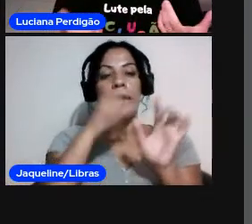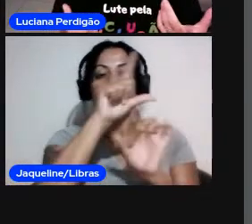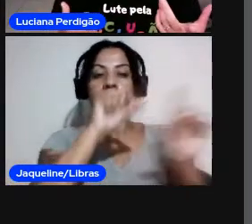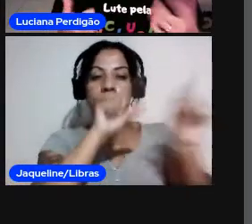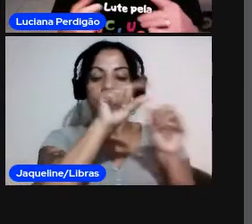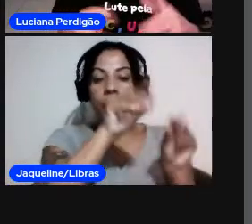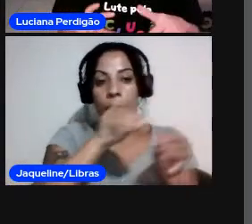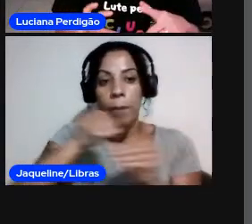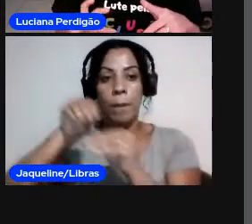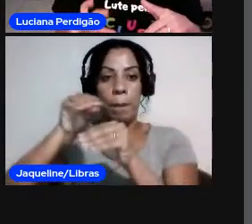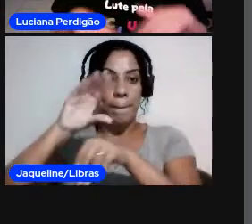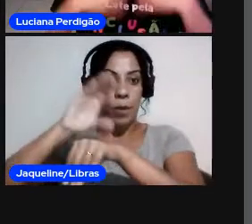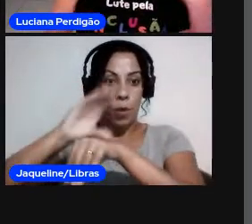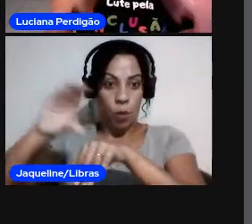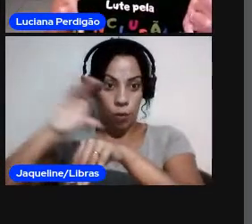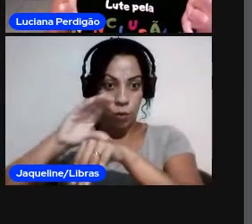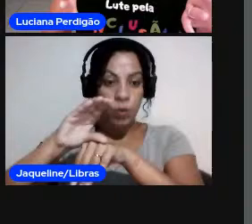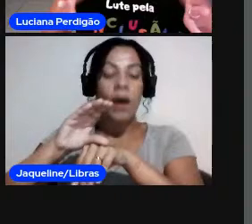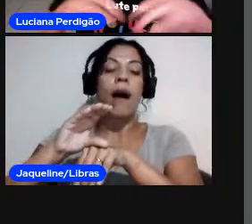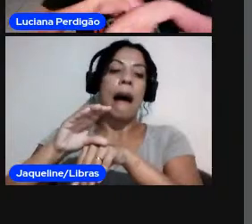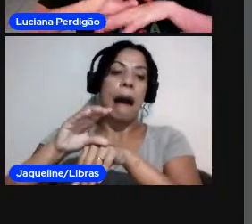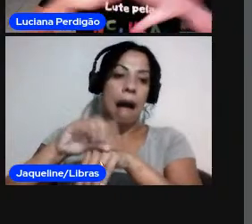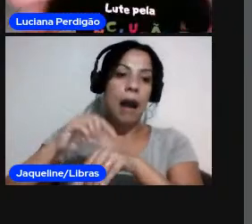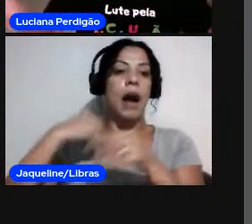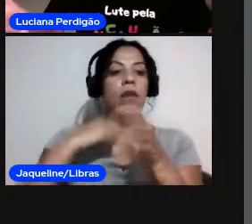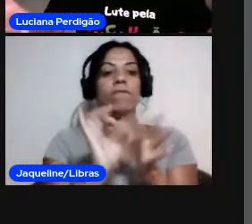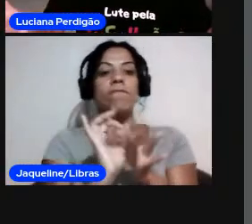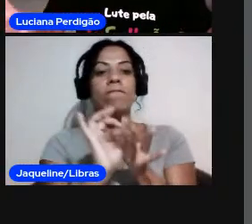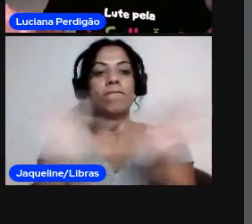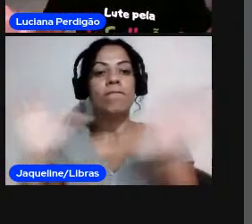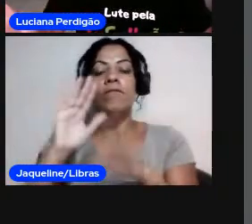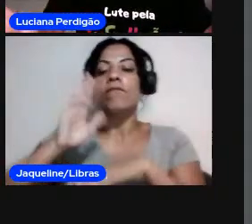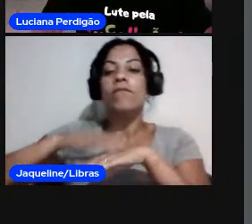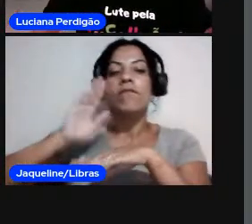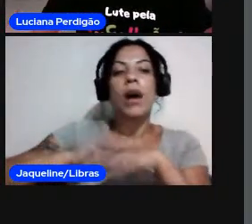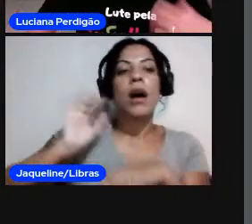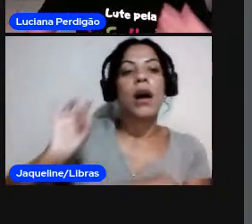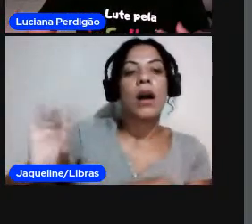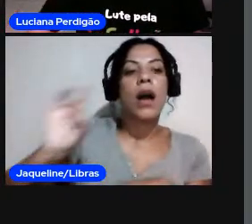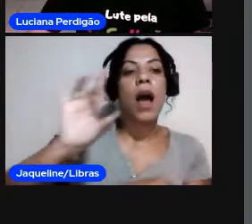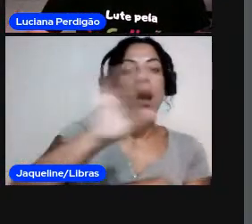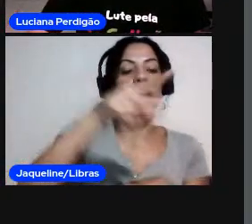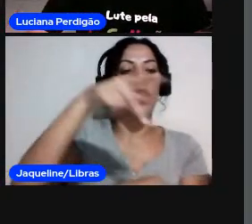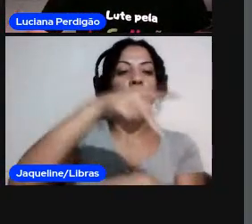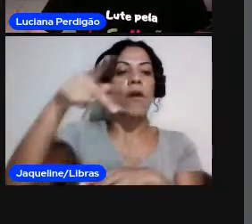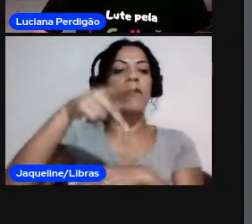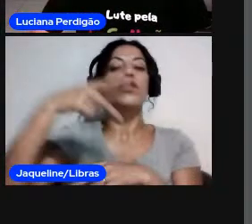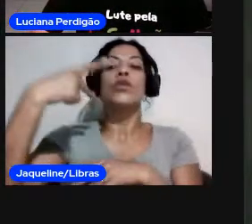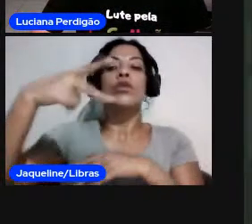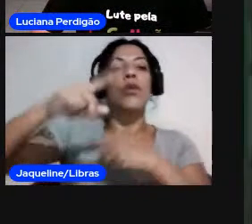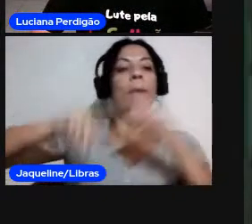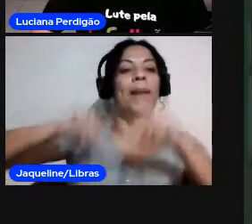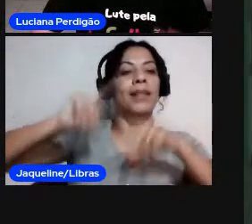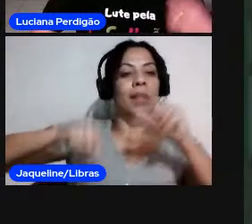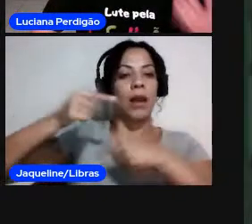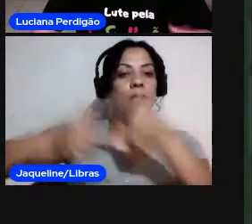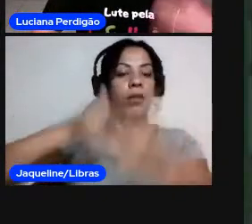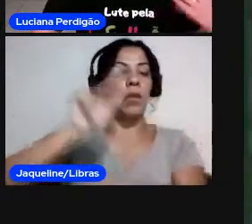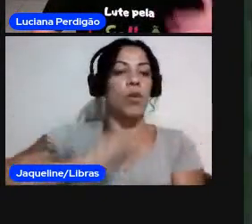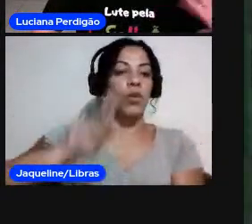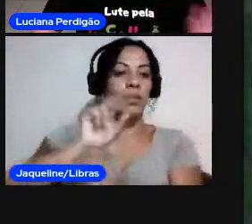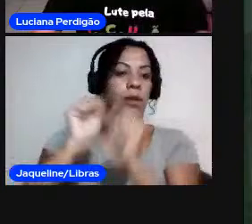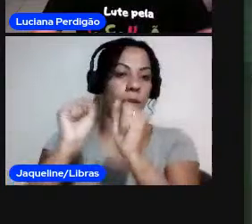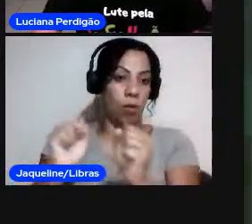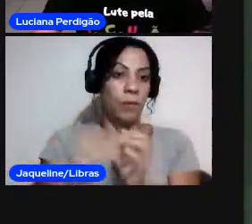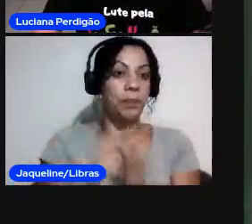já dei a liberdade para cada professor trabalhar dentro do seu material. Então, todas as atividades, elas